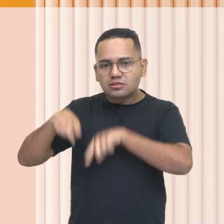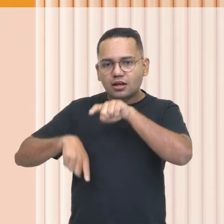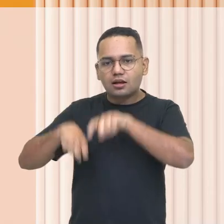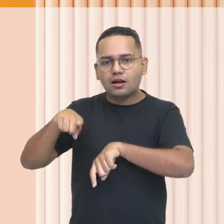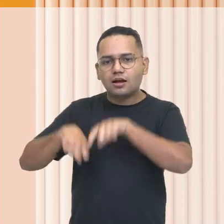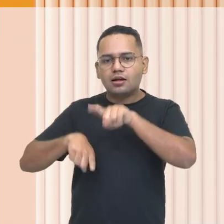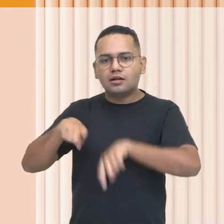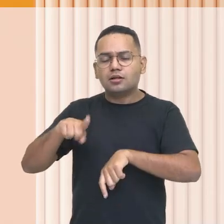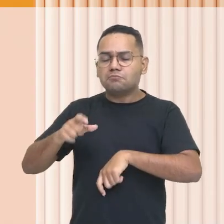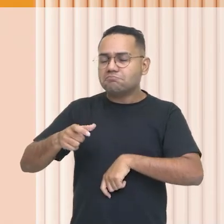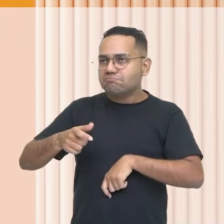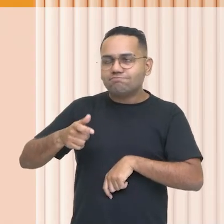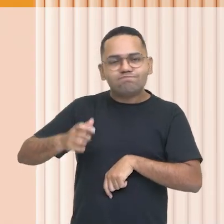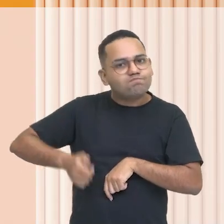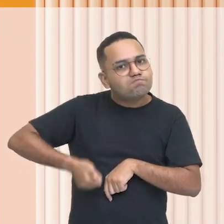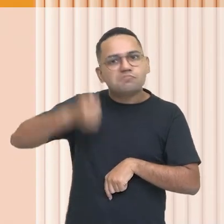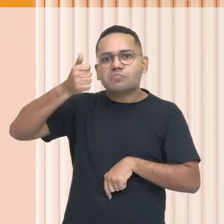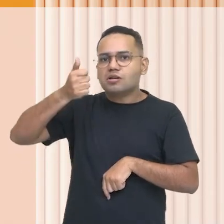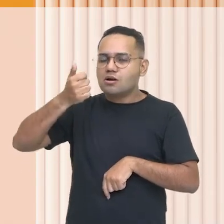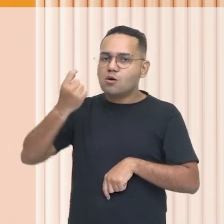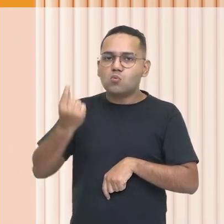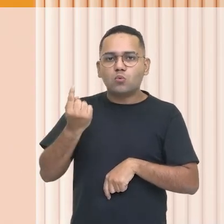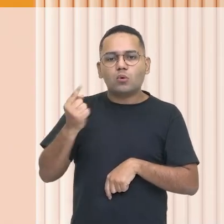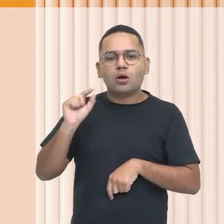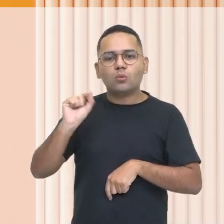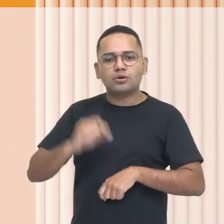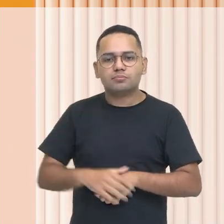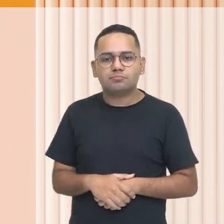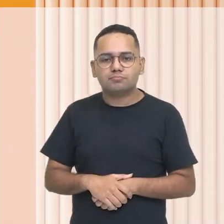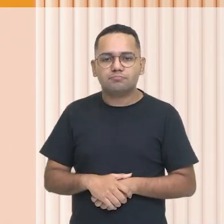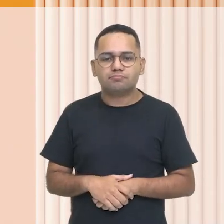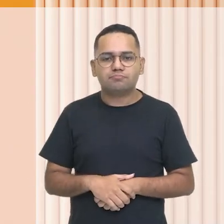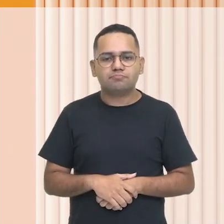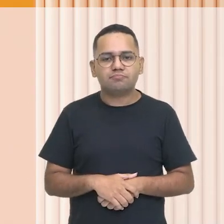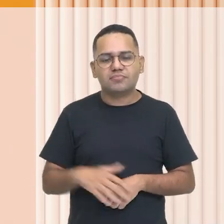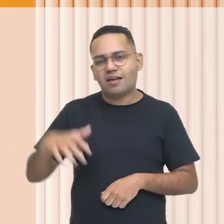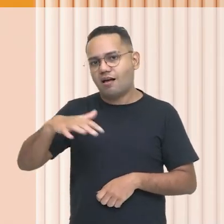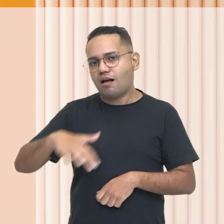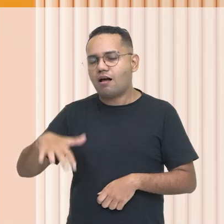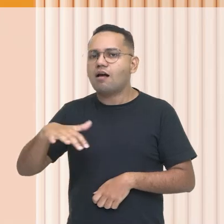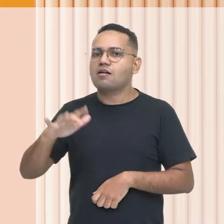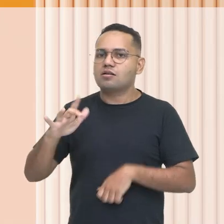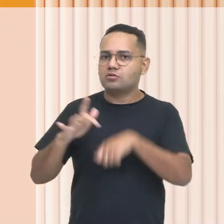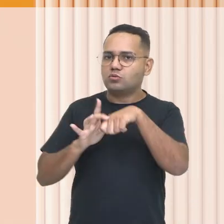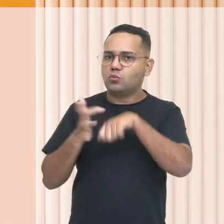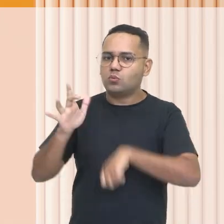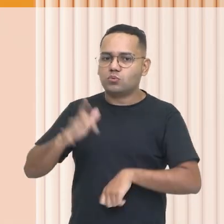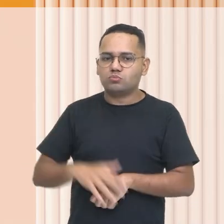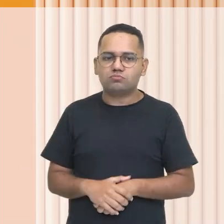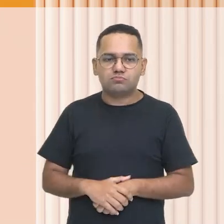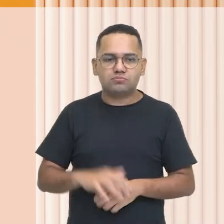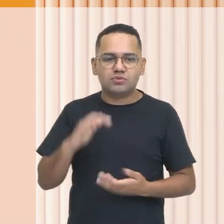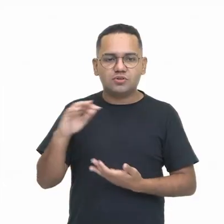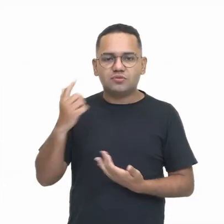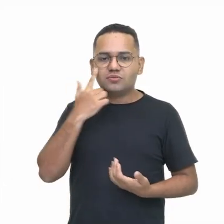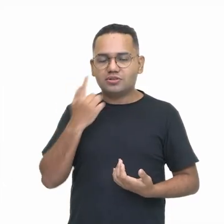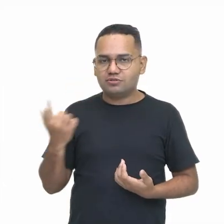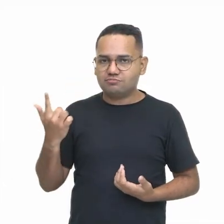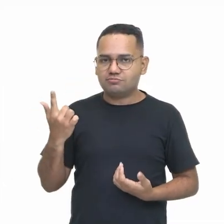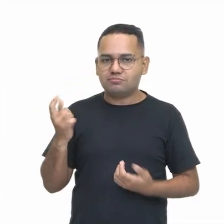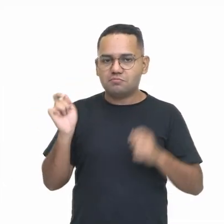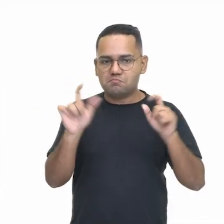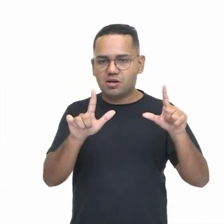pilares, vai se destacar, que é justamente a questão das minas de ouro, como podemos